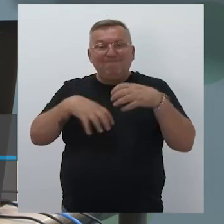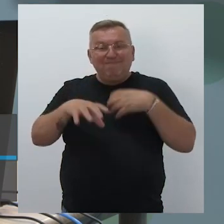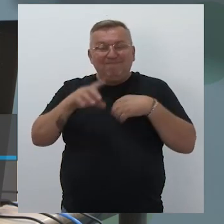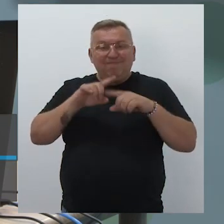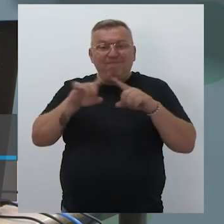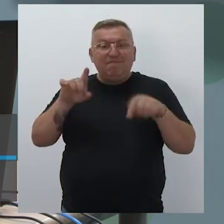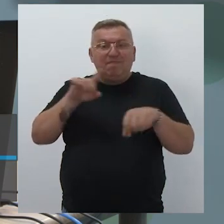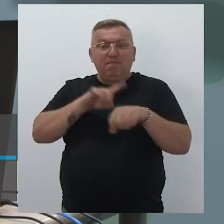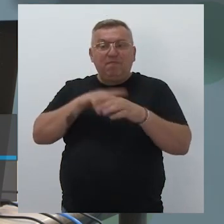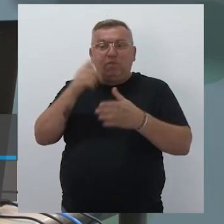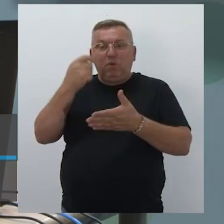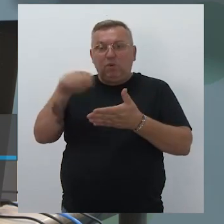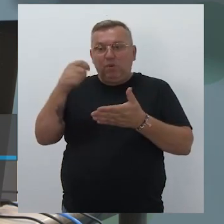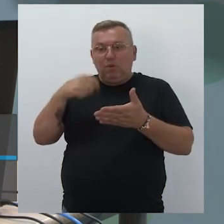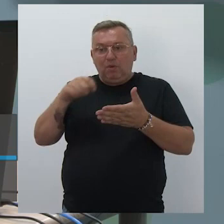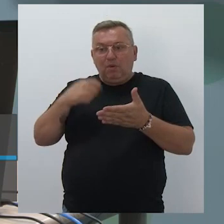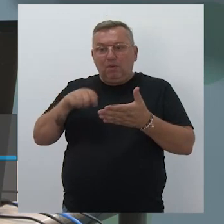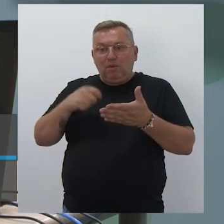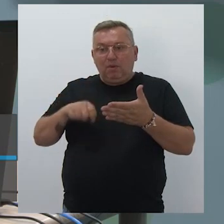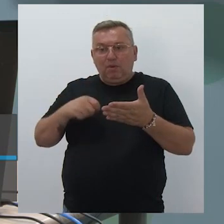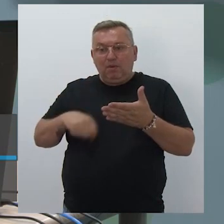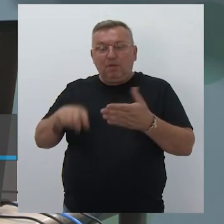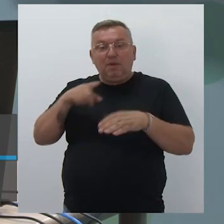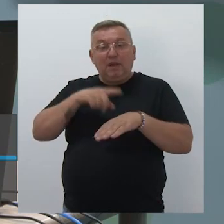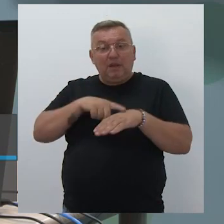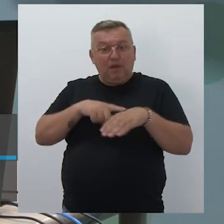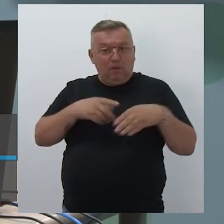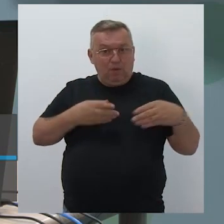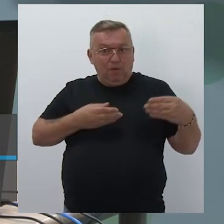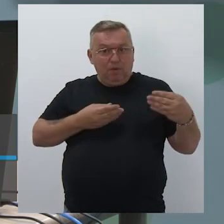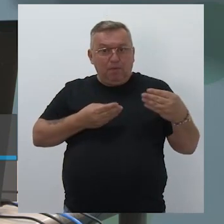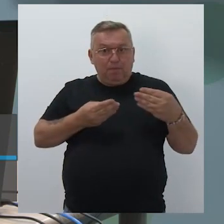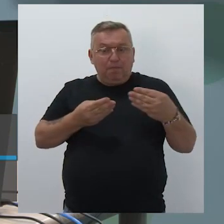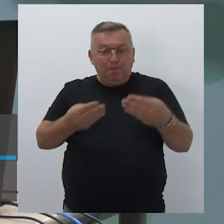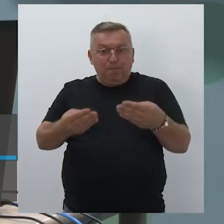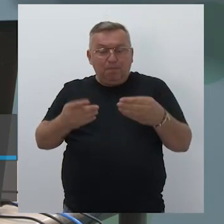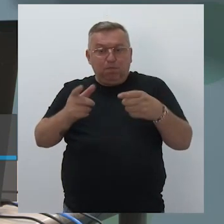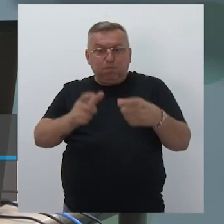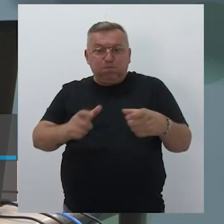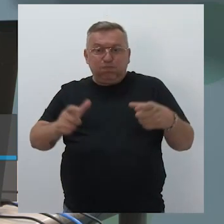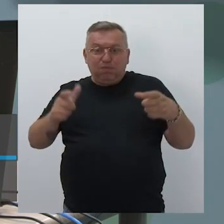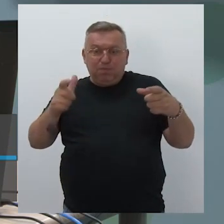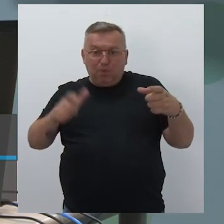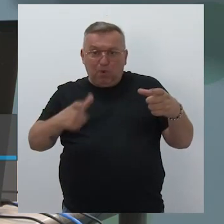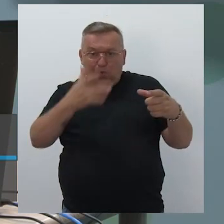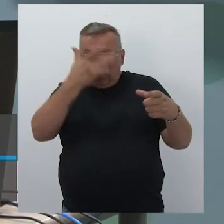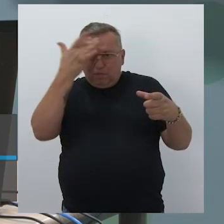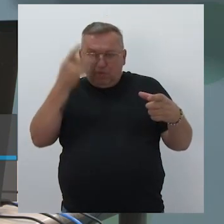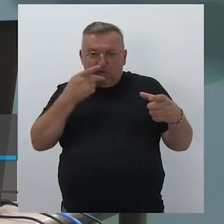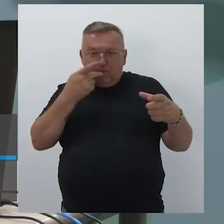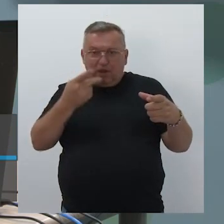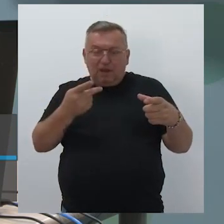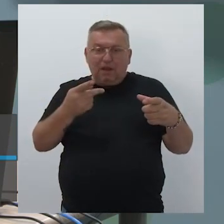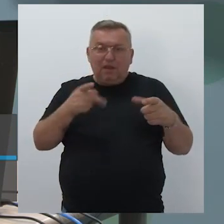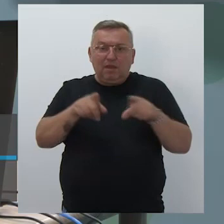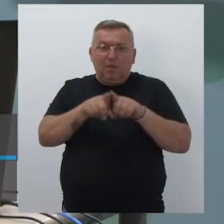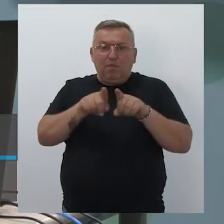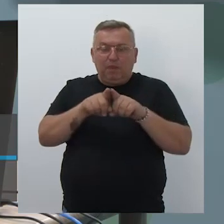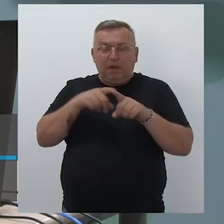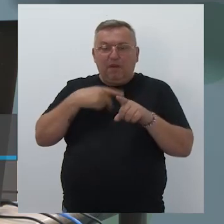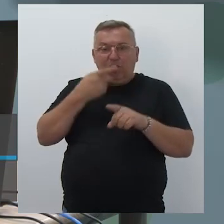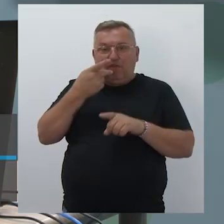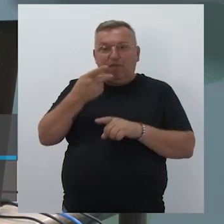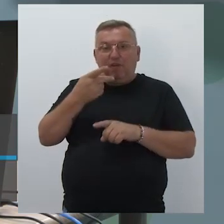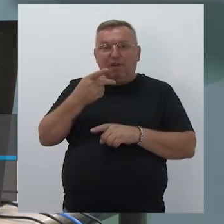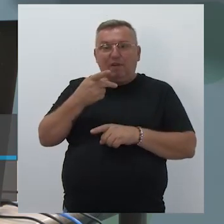hora de escrever, né? Na hora de ceder espaço para o outro falar, né? A questão do espaço, a gente sempre pensa